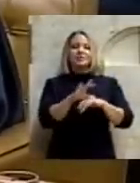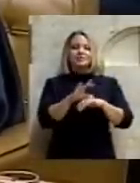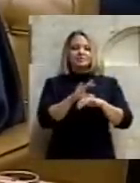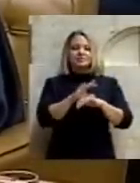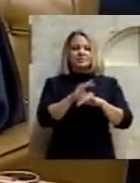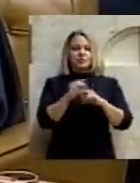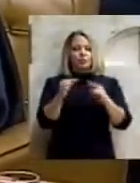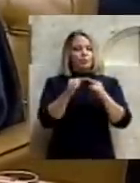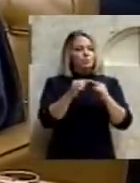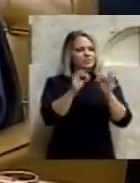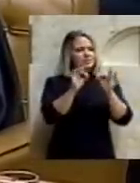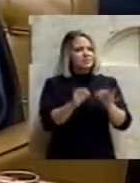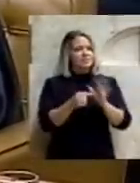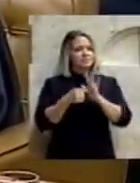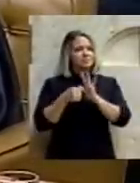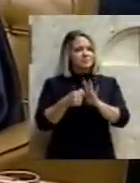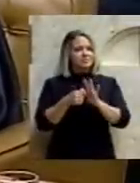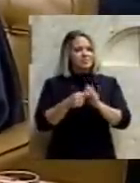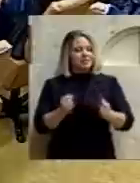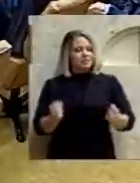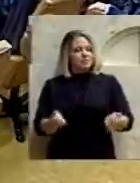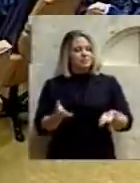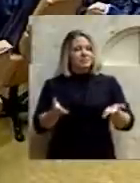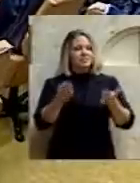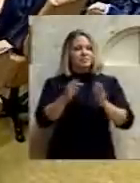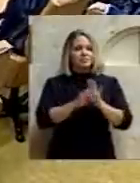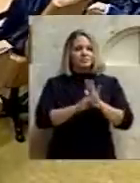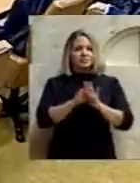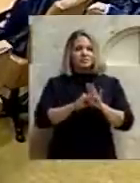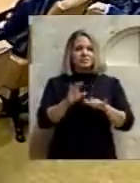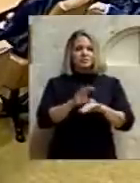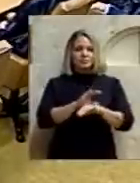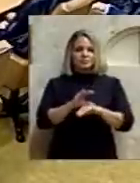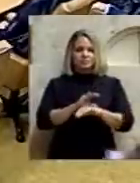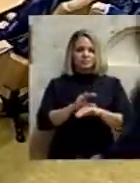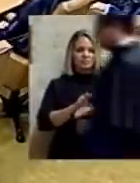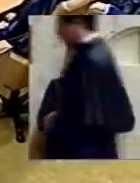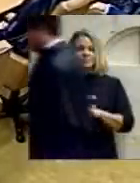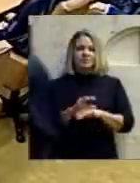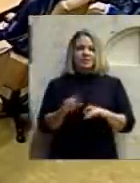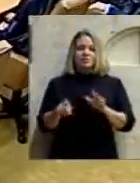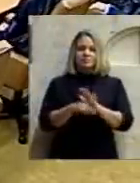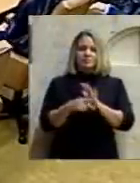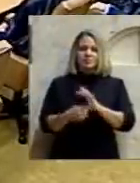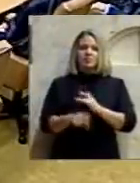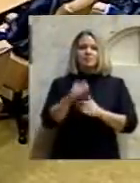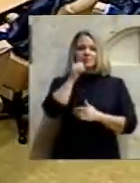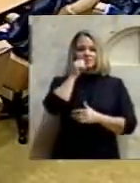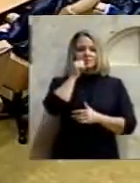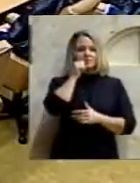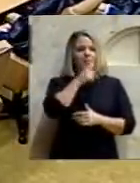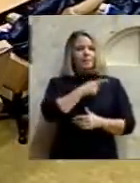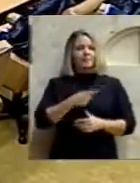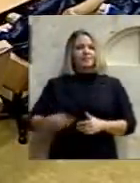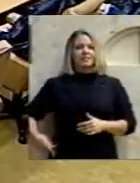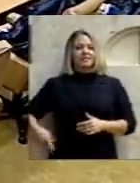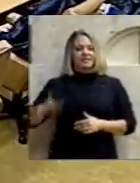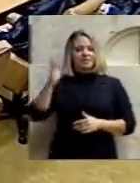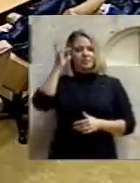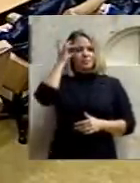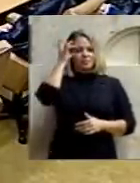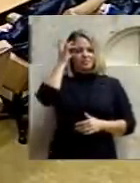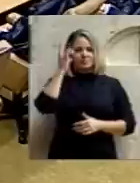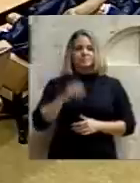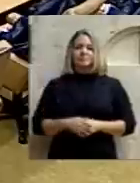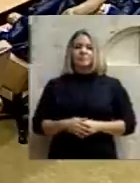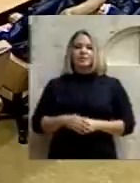para designar o papel central e inspirador do texto constitucional e do atuar de Sua Excelência, senhora Presidente do Brasil. O